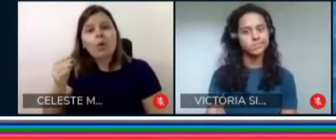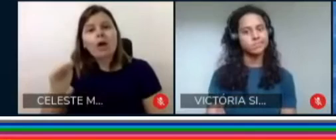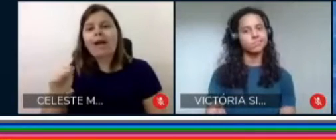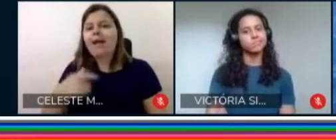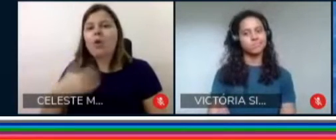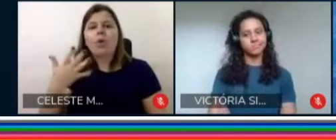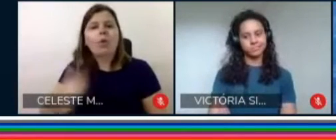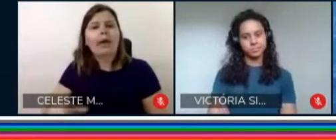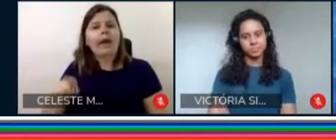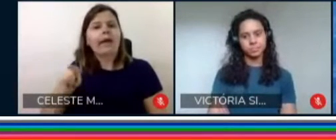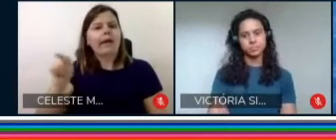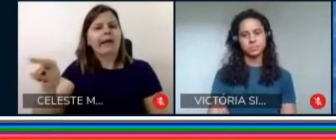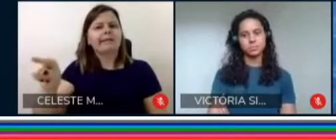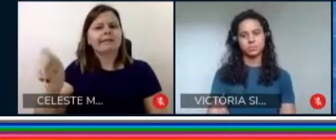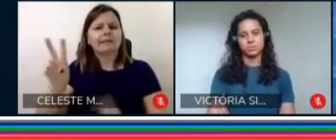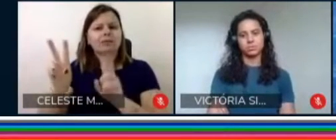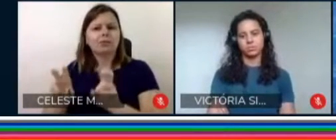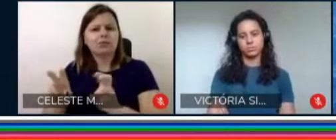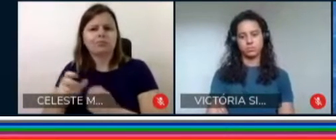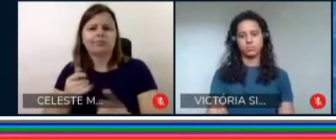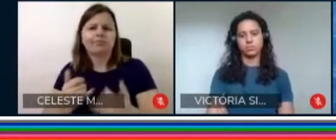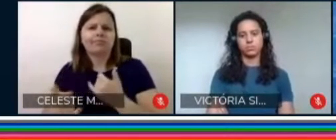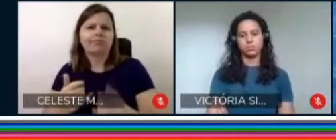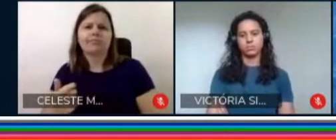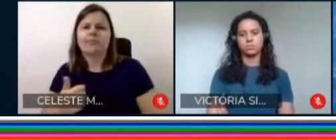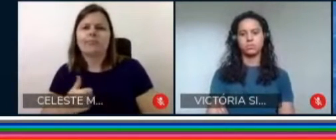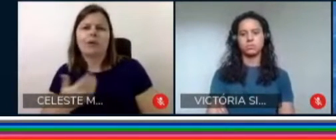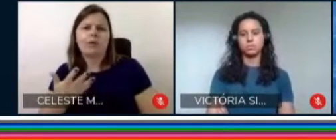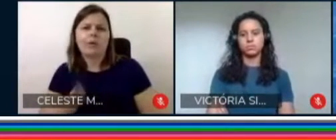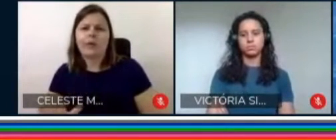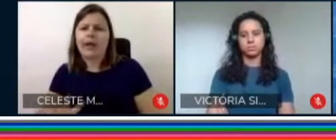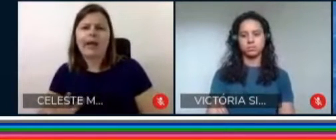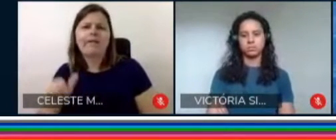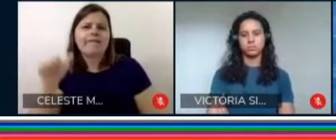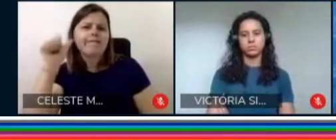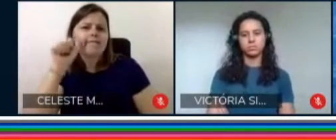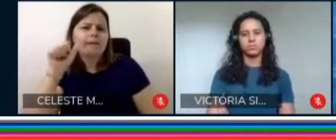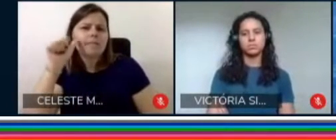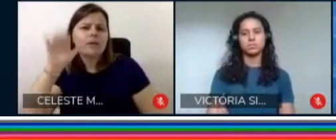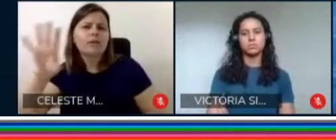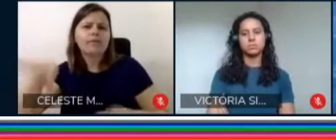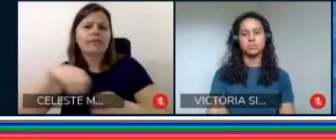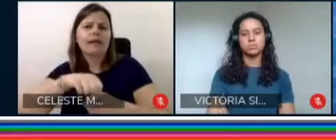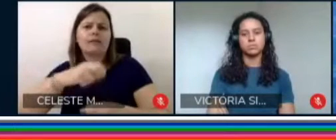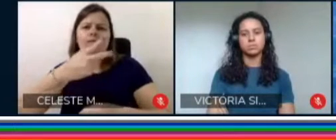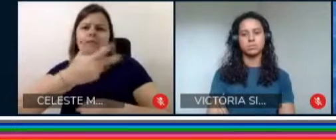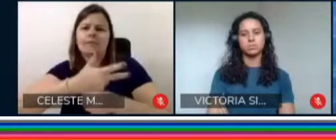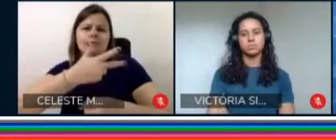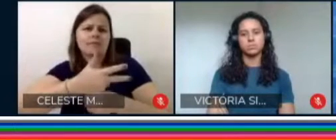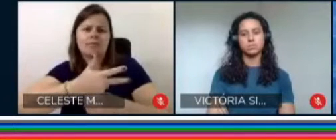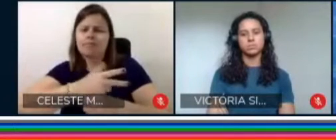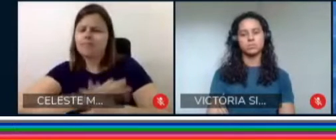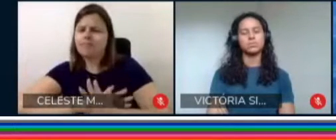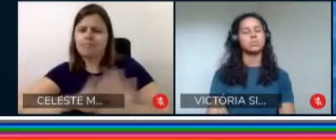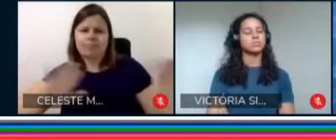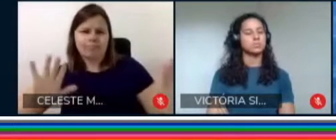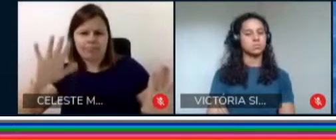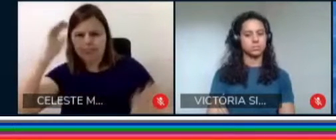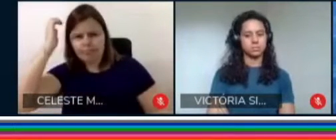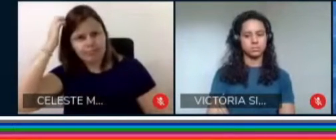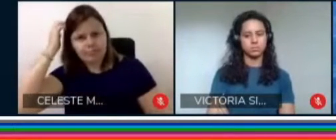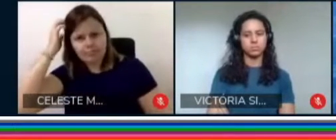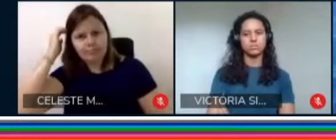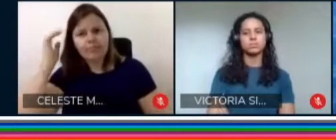não quero, por exemplo, feminino dentro do terceira idade. Então, não vai recuperar trabalhos que se remetam